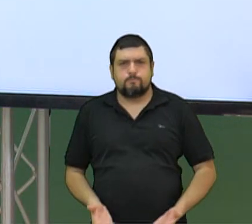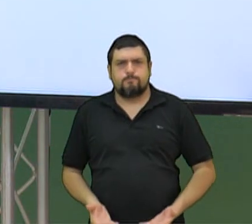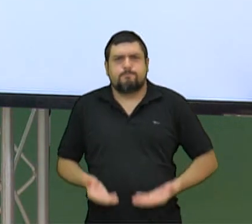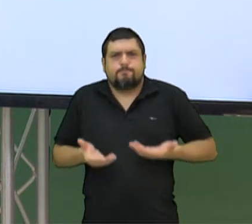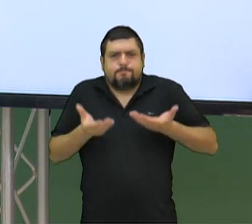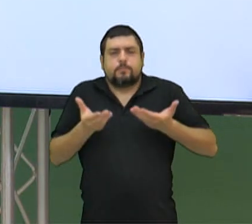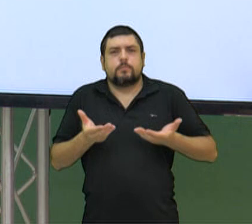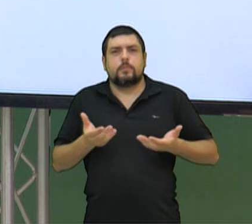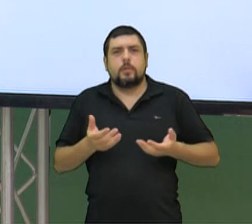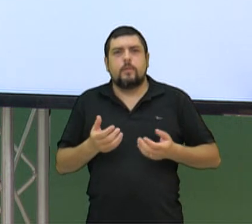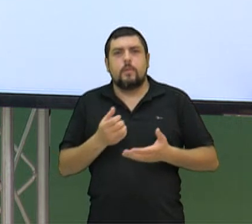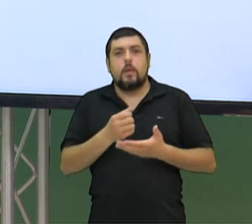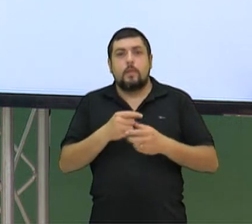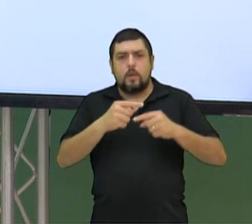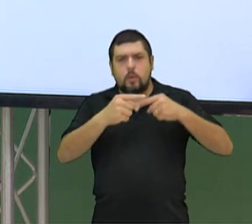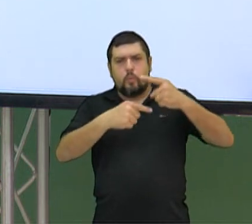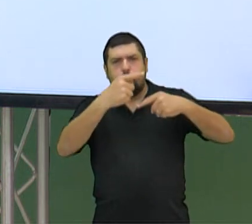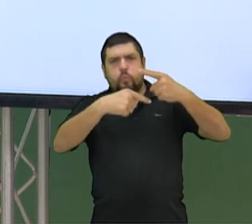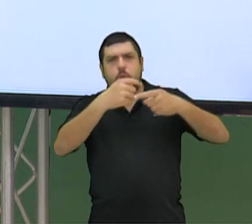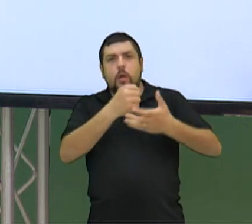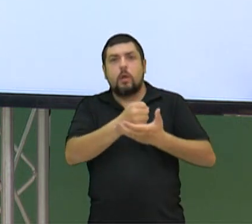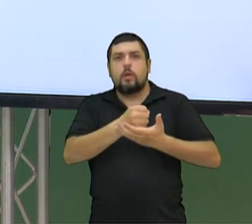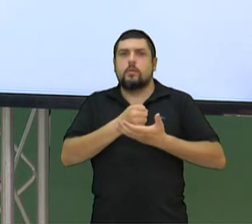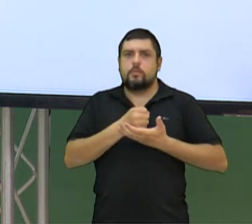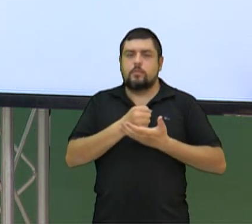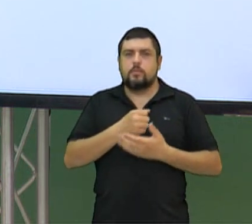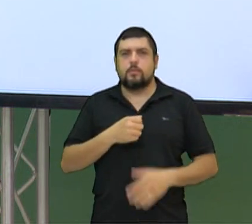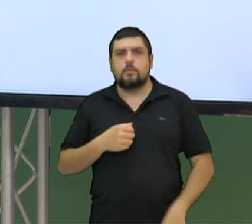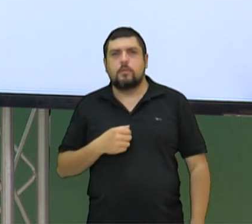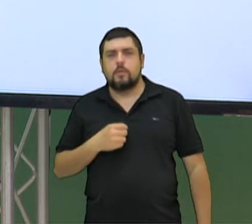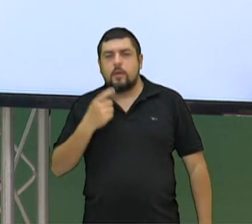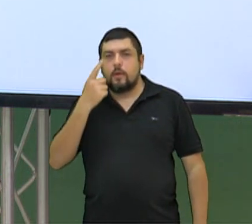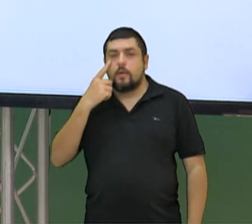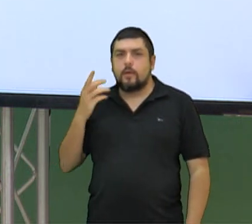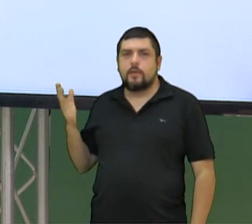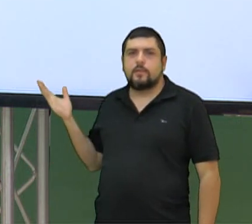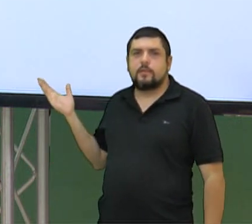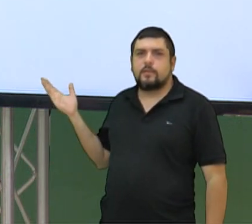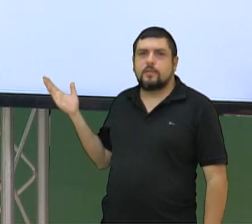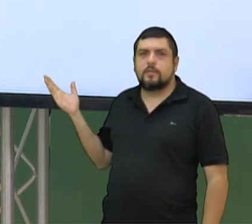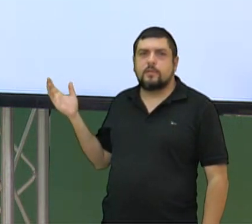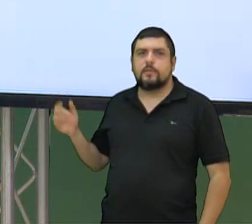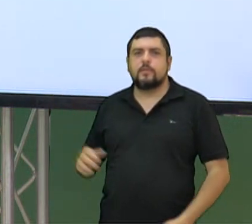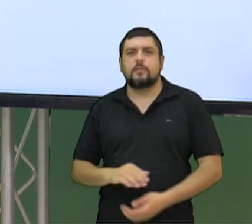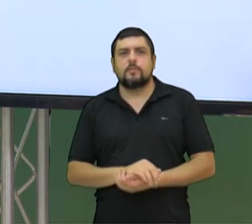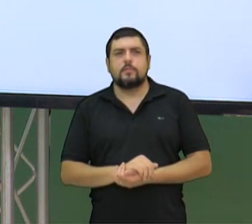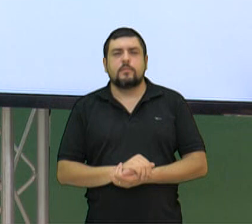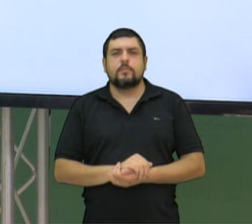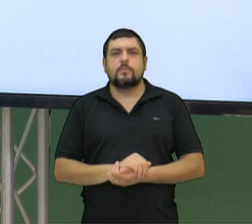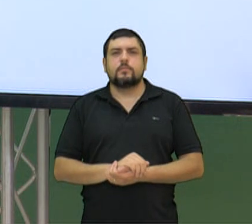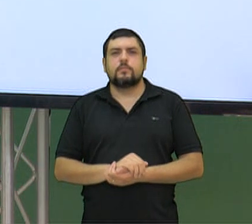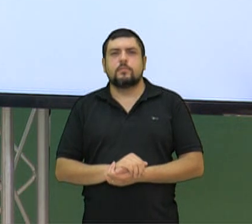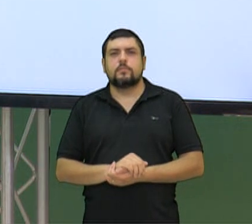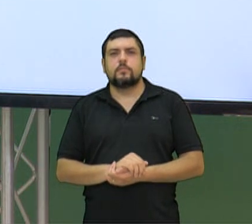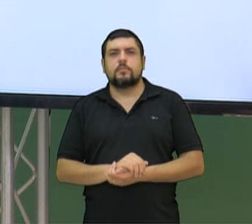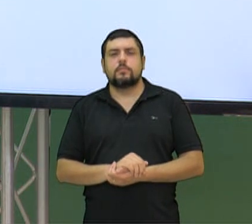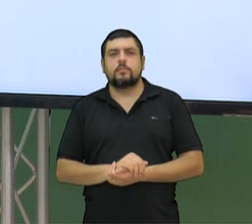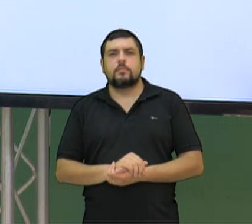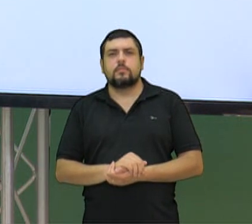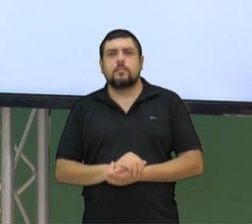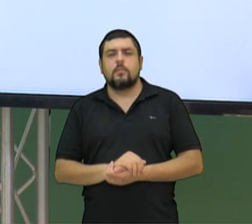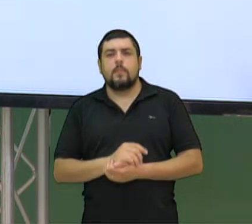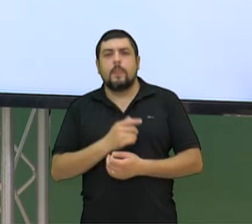polia, ok? Como está sendo demonstrado aqui, em que o cara, por exemplo, está fazendo uma força na vertical, certo?